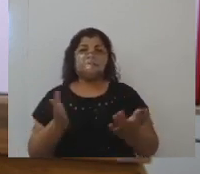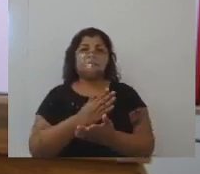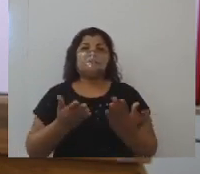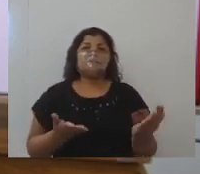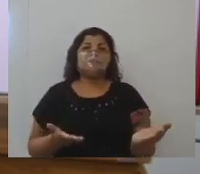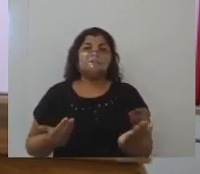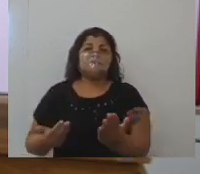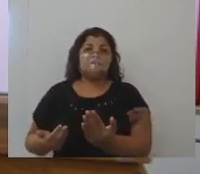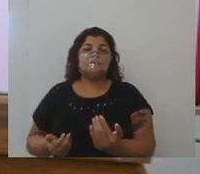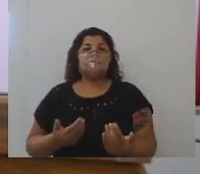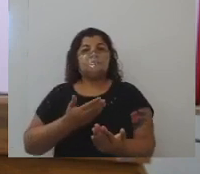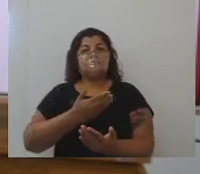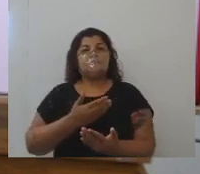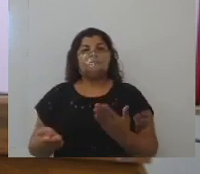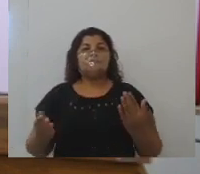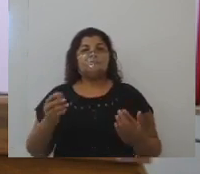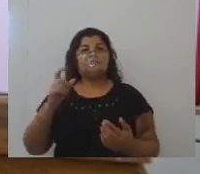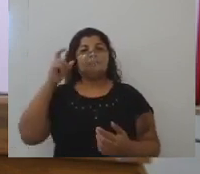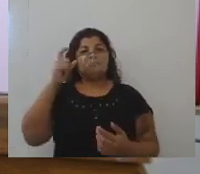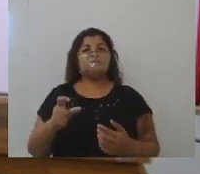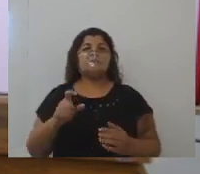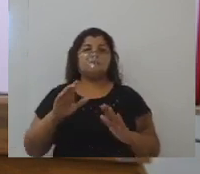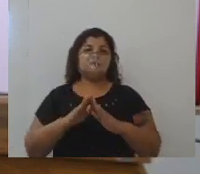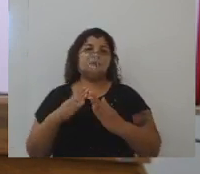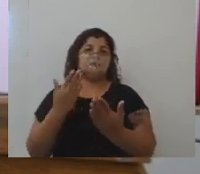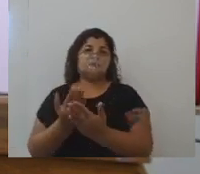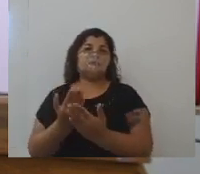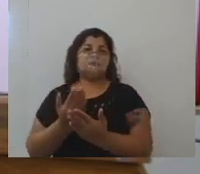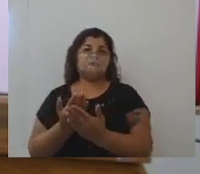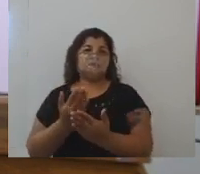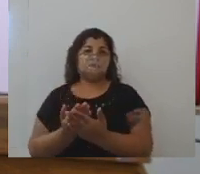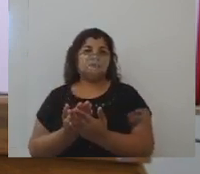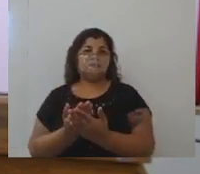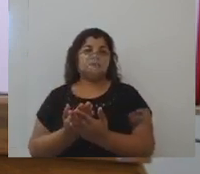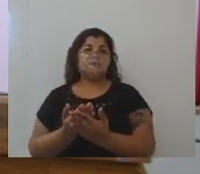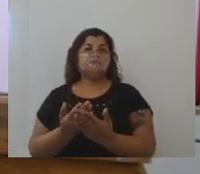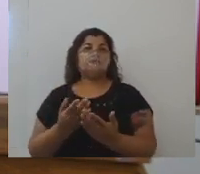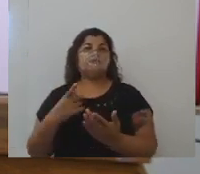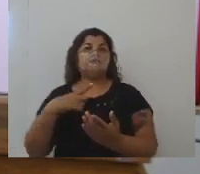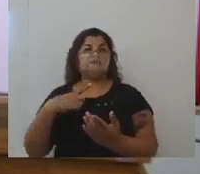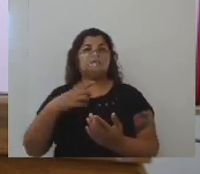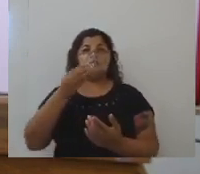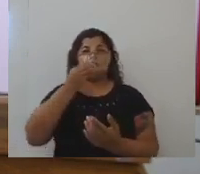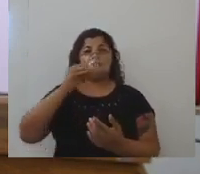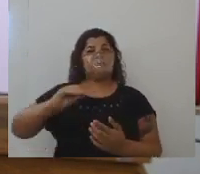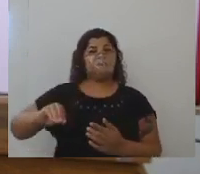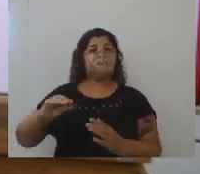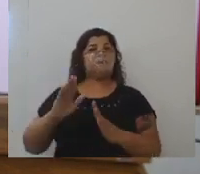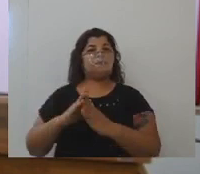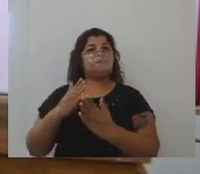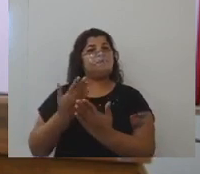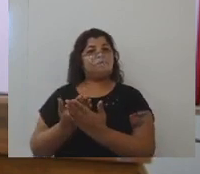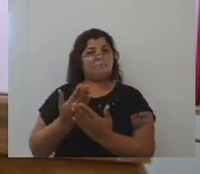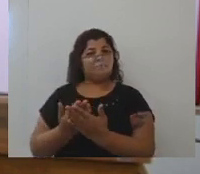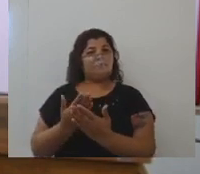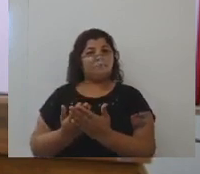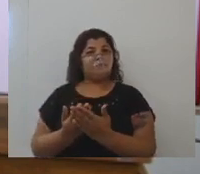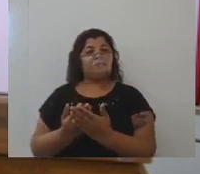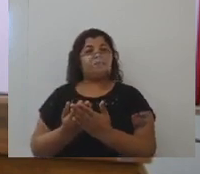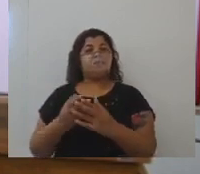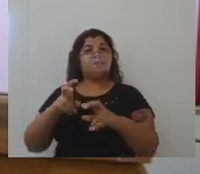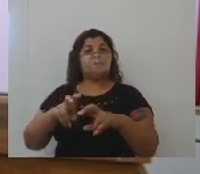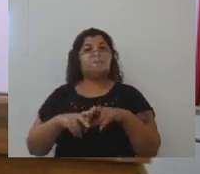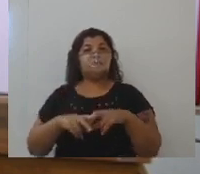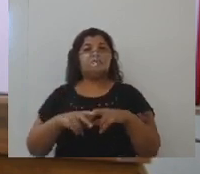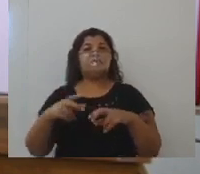estão perdendo o ânimo em estar na escola e estão abandonando a escola. Isso faz com que eles